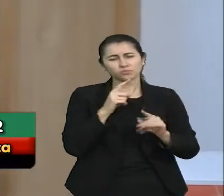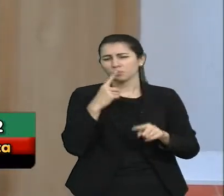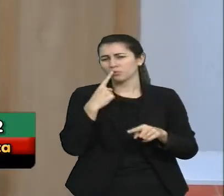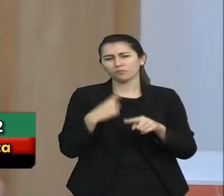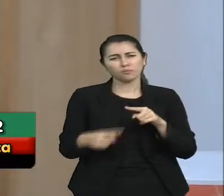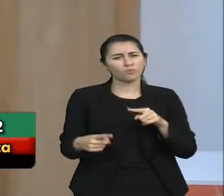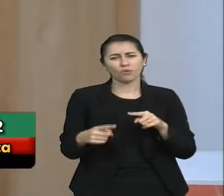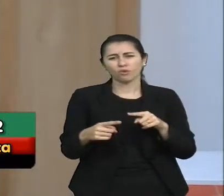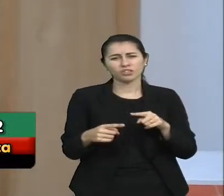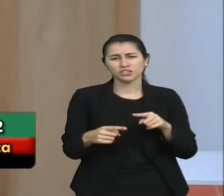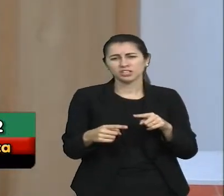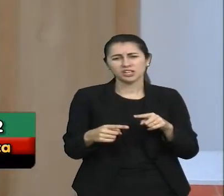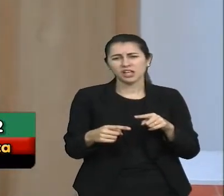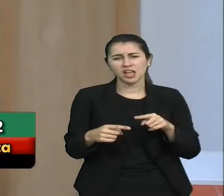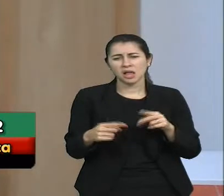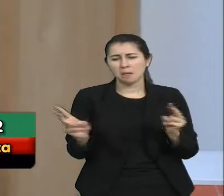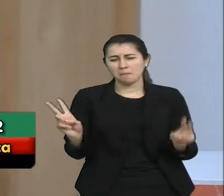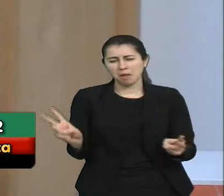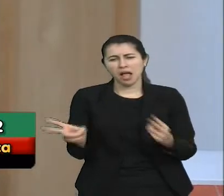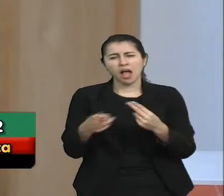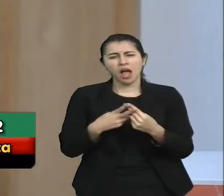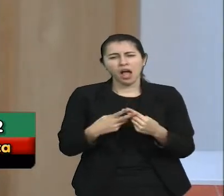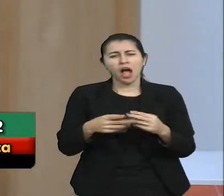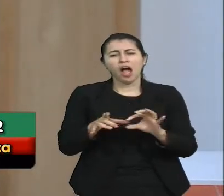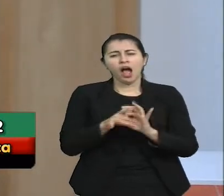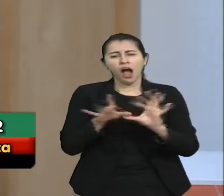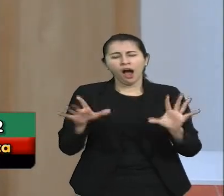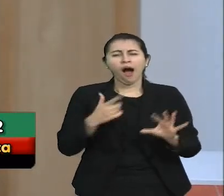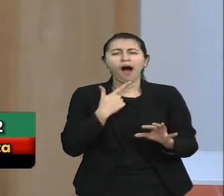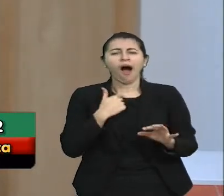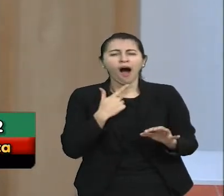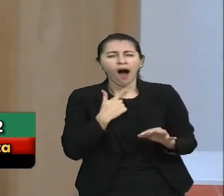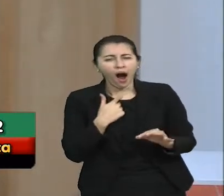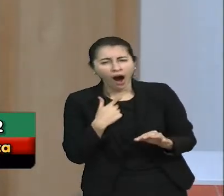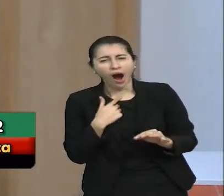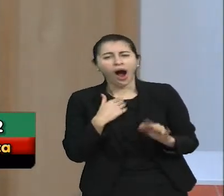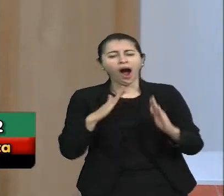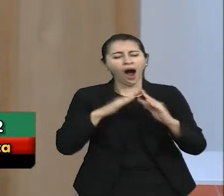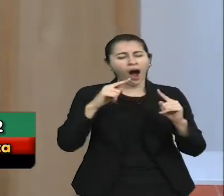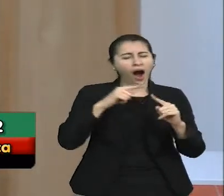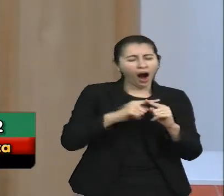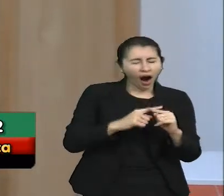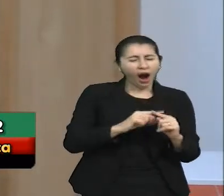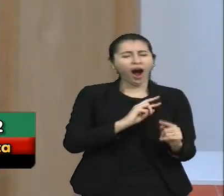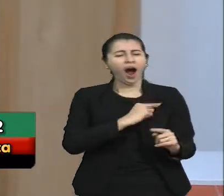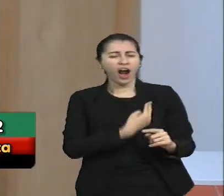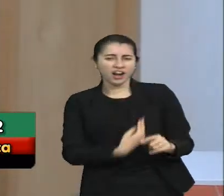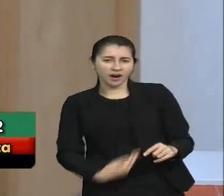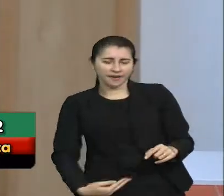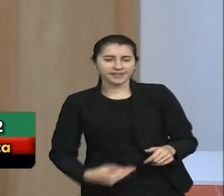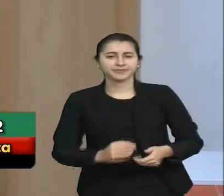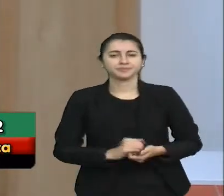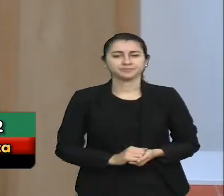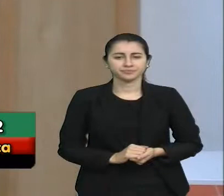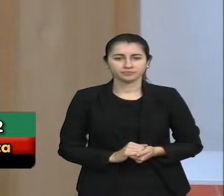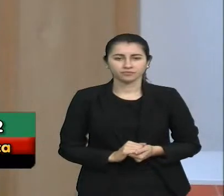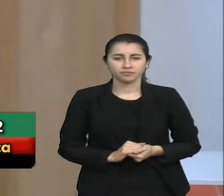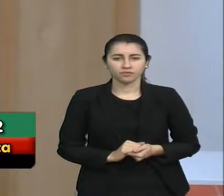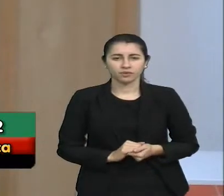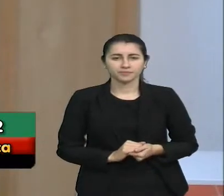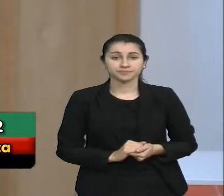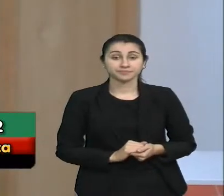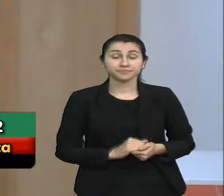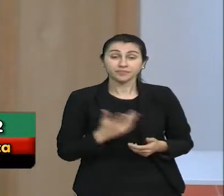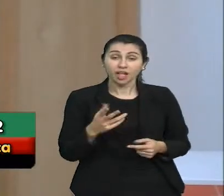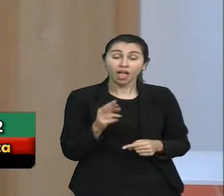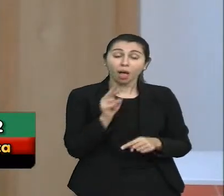e de crença. É assegurado o livre exercício dos cultos religiosos. Isso indica para uma